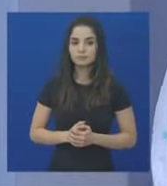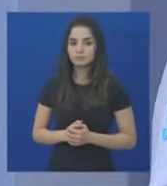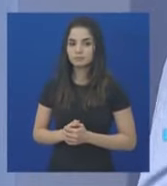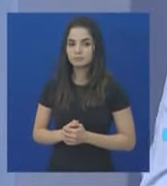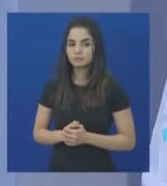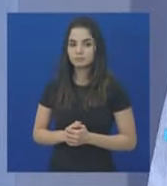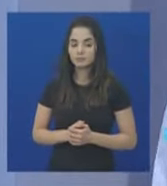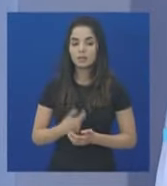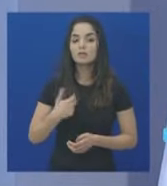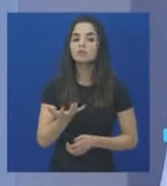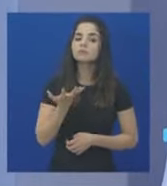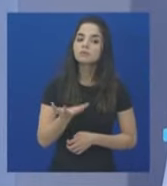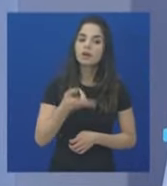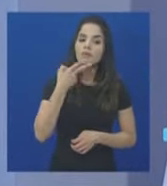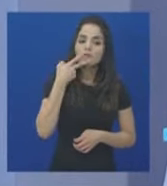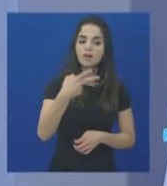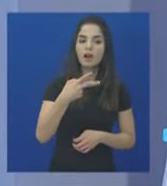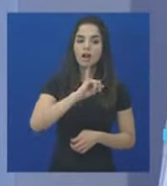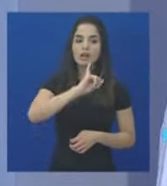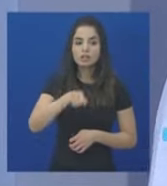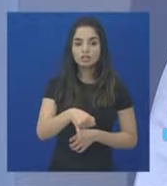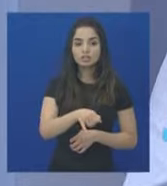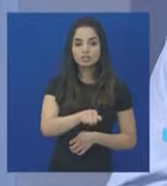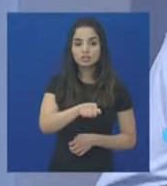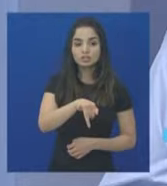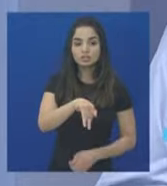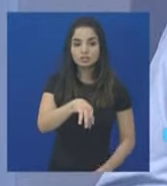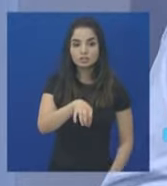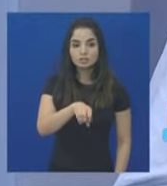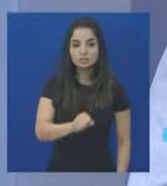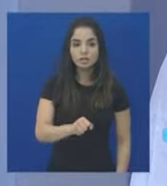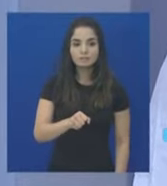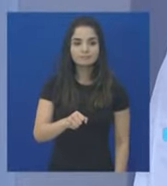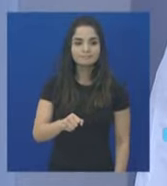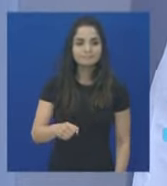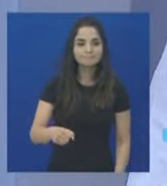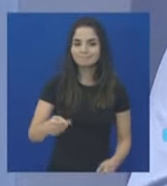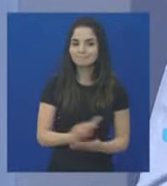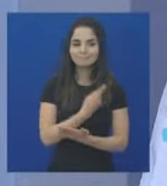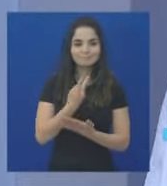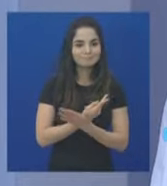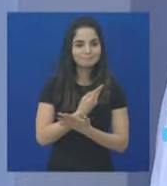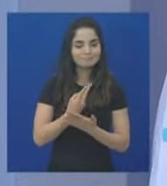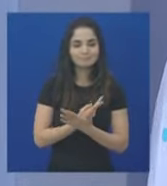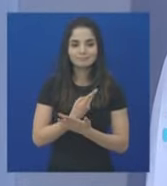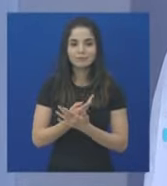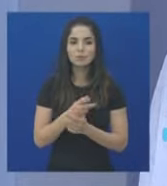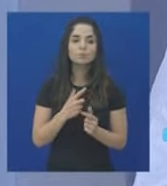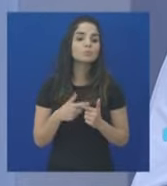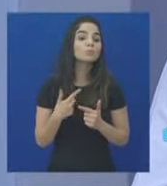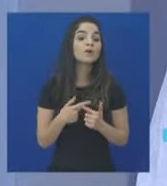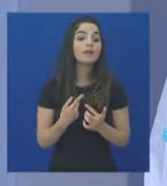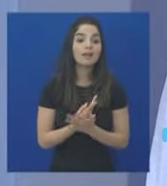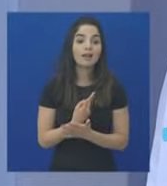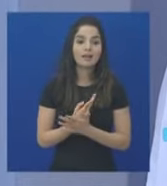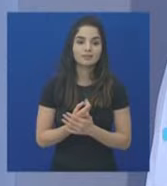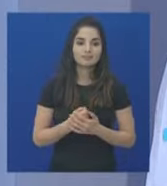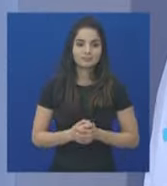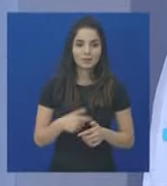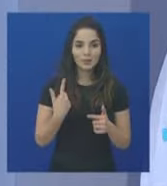Eu queria dizer que o candidato Jânio Mendes acaba de dar um tiro no pé. Por que dar um tiro no pé? Porque o vice